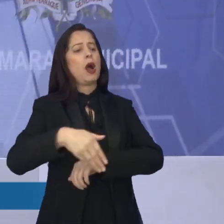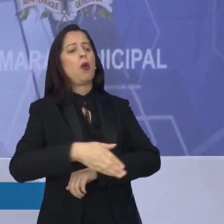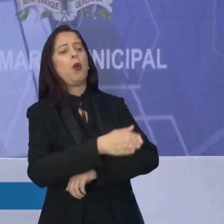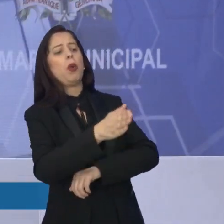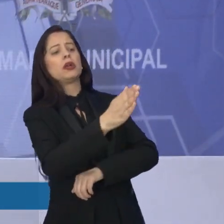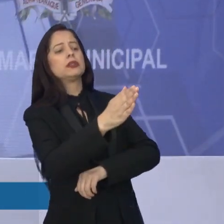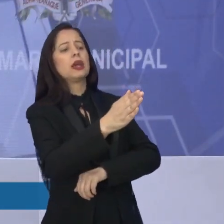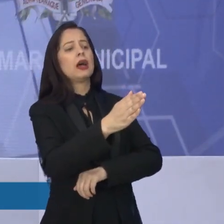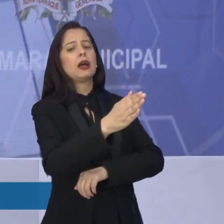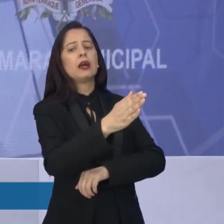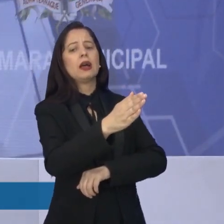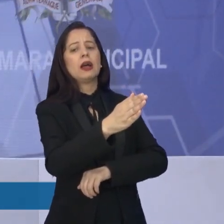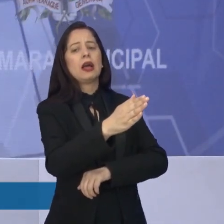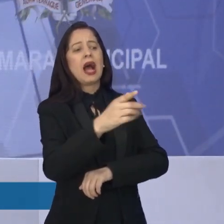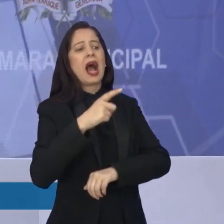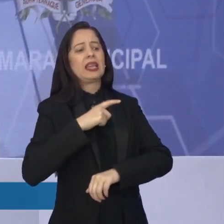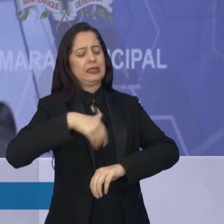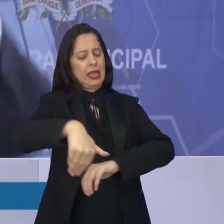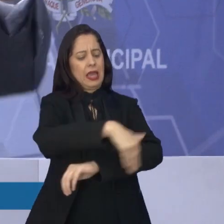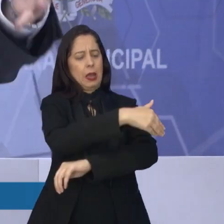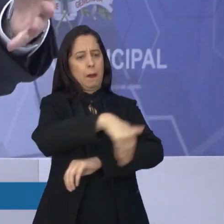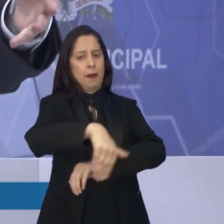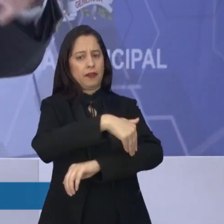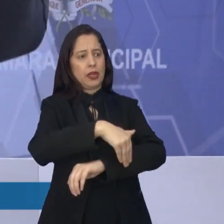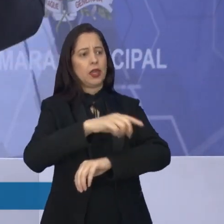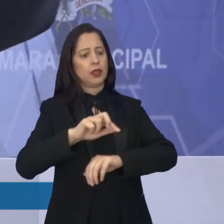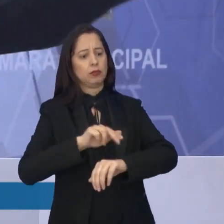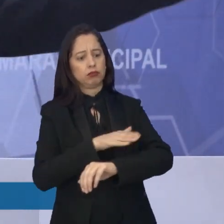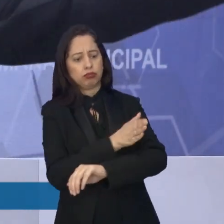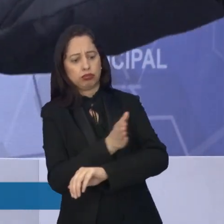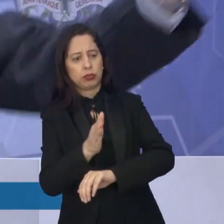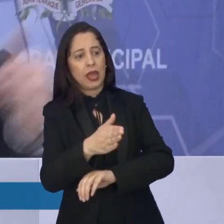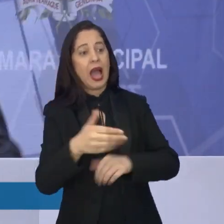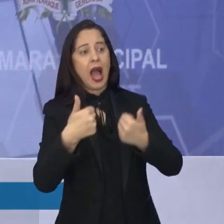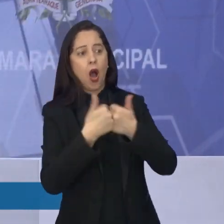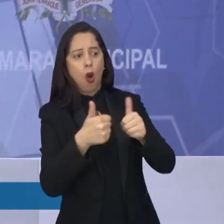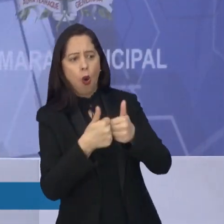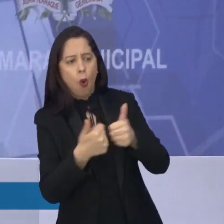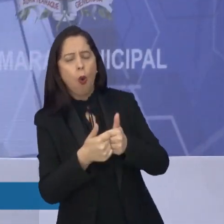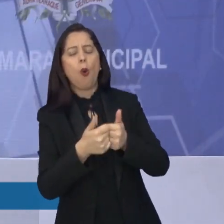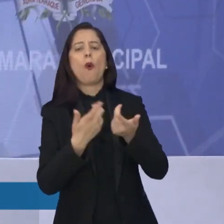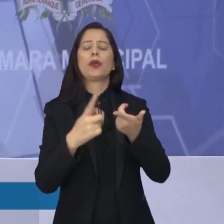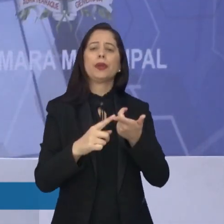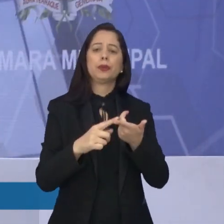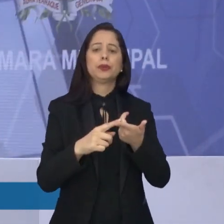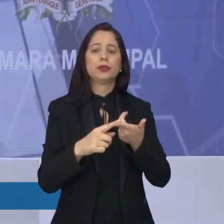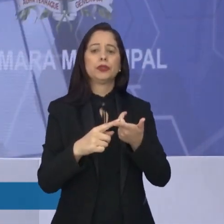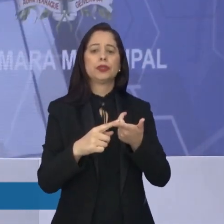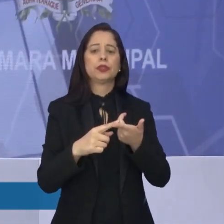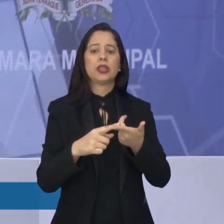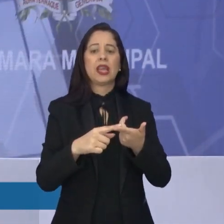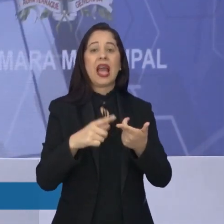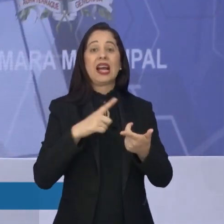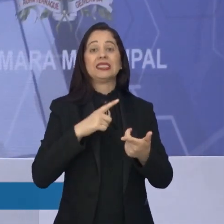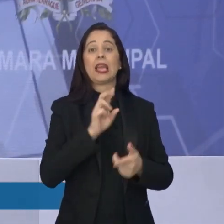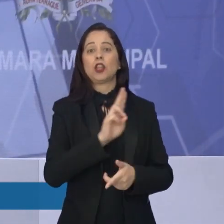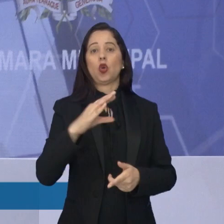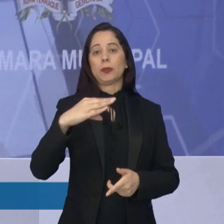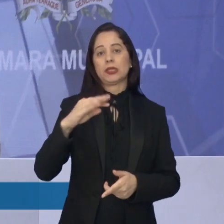final, você vai chegar numa avenida, você atravessa a avenida, pega o ônibus na direção do CTA, o ônibus vai estar escrito